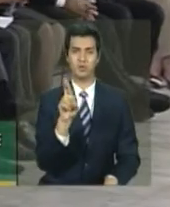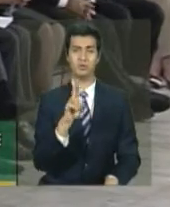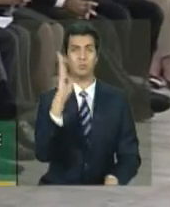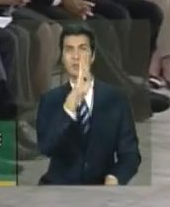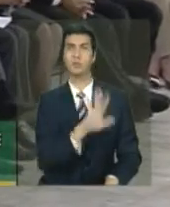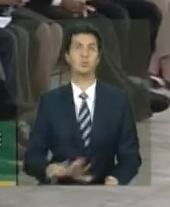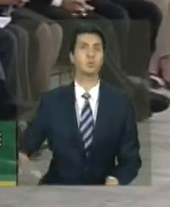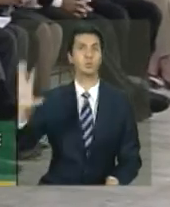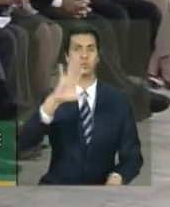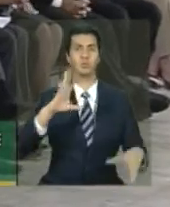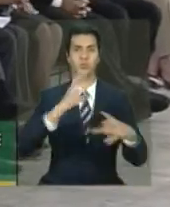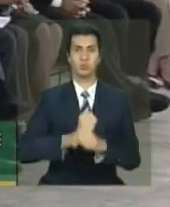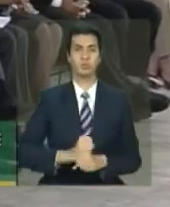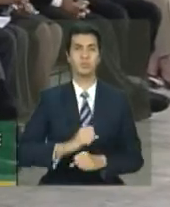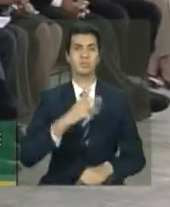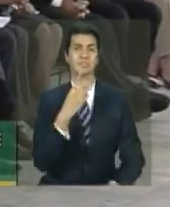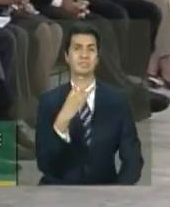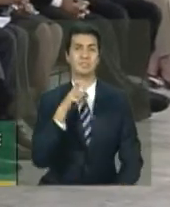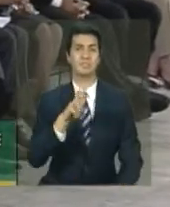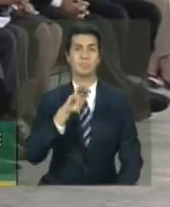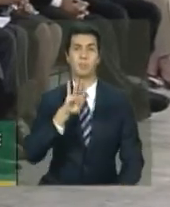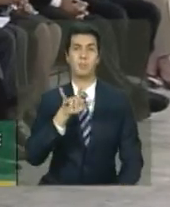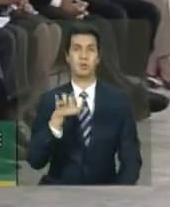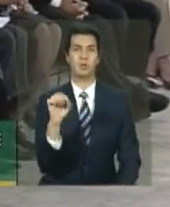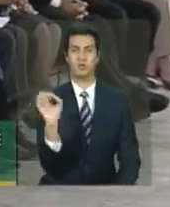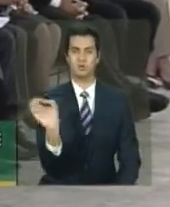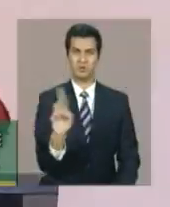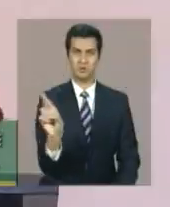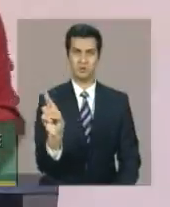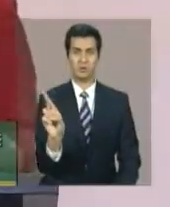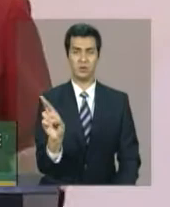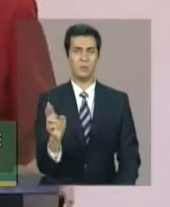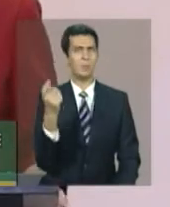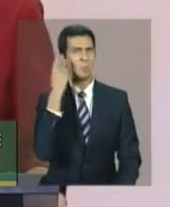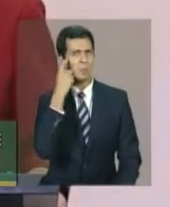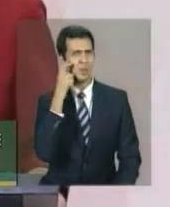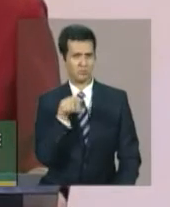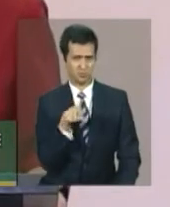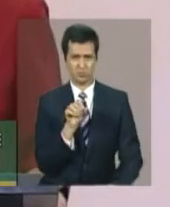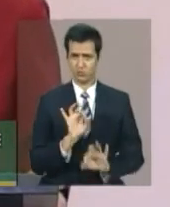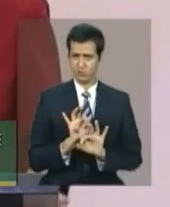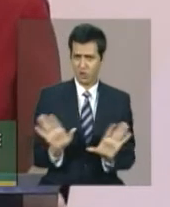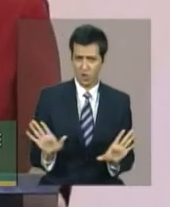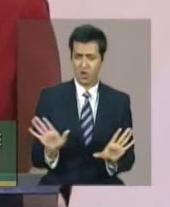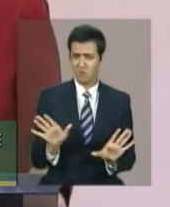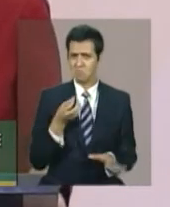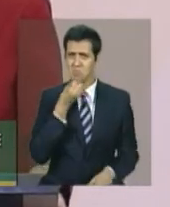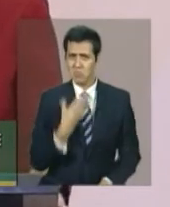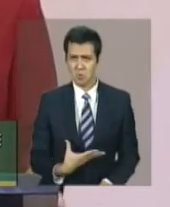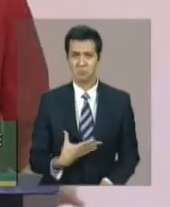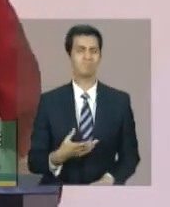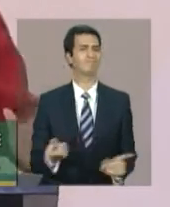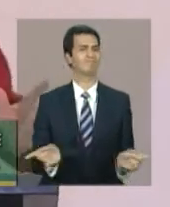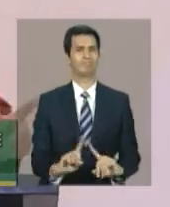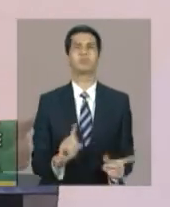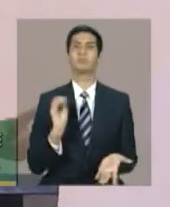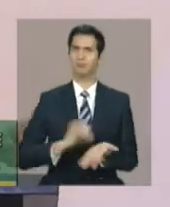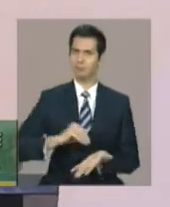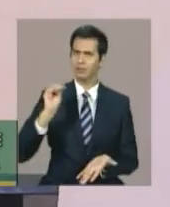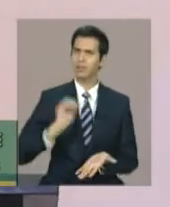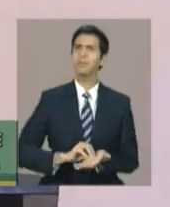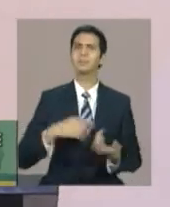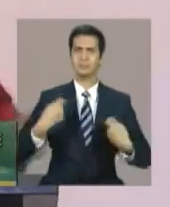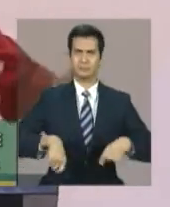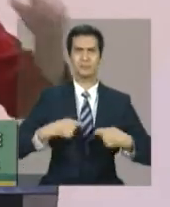35 bilhões. Não que eu acredite que isso é suficiente. Não. O Brasil